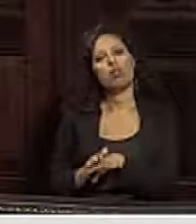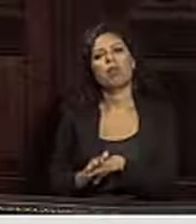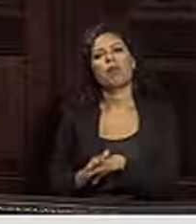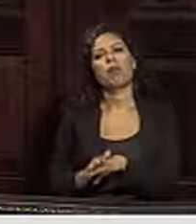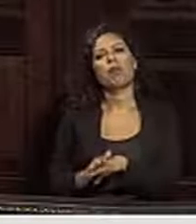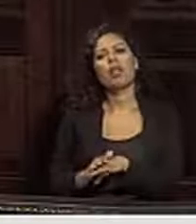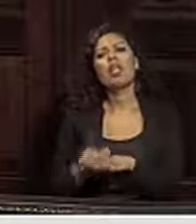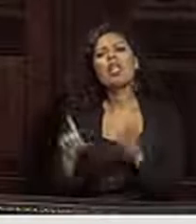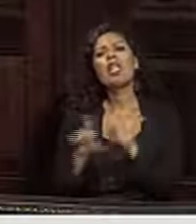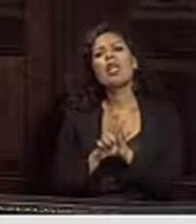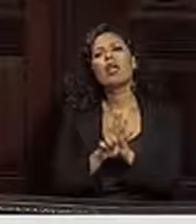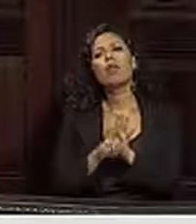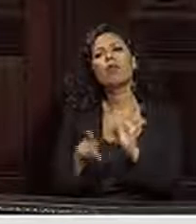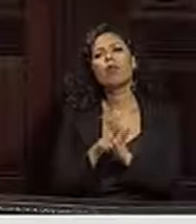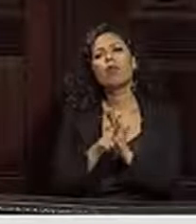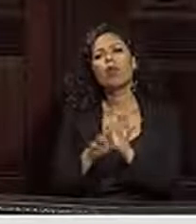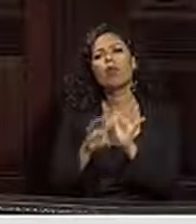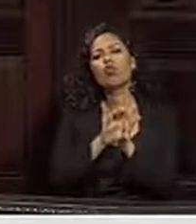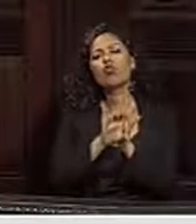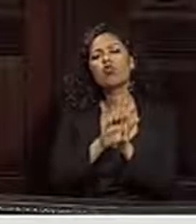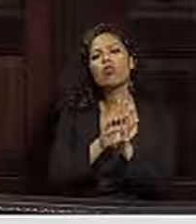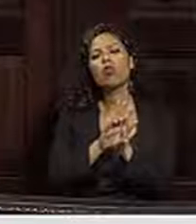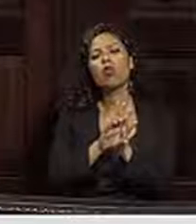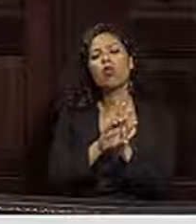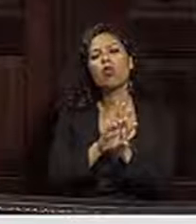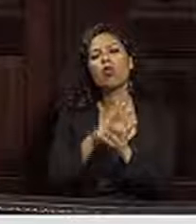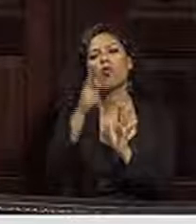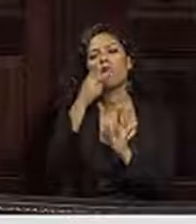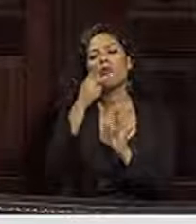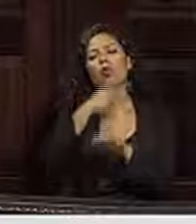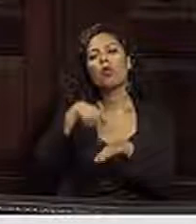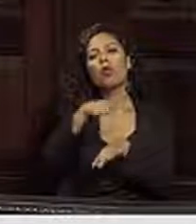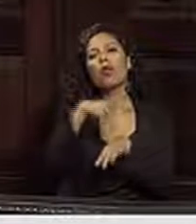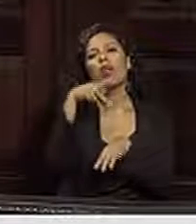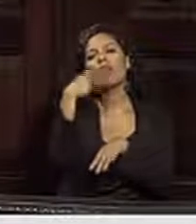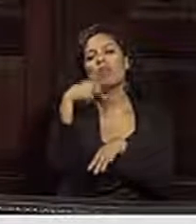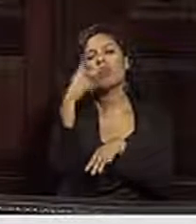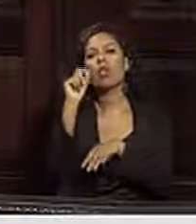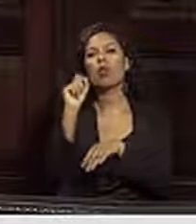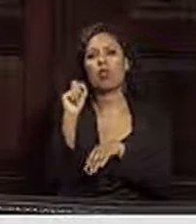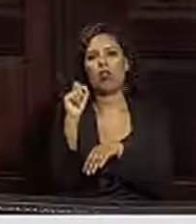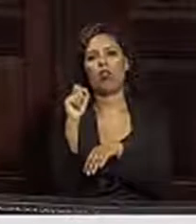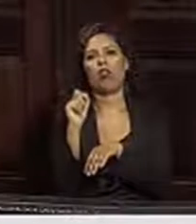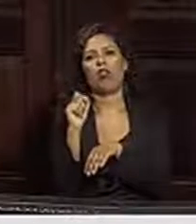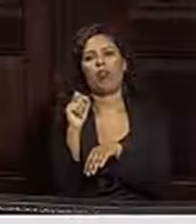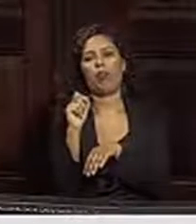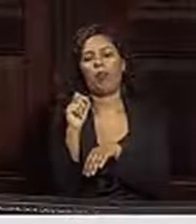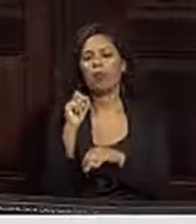o seguinte: ninguém pode ser considerado culpado